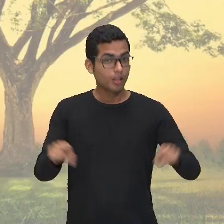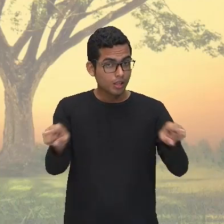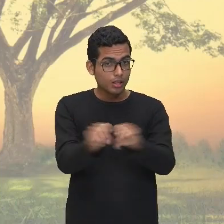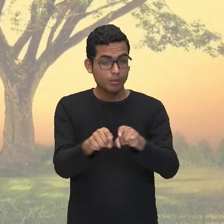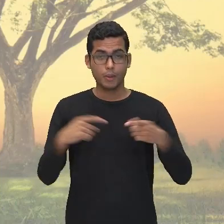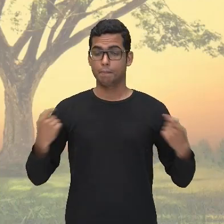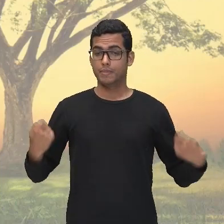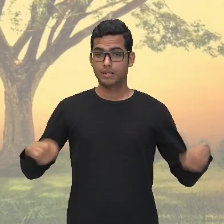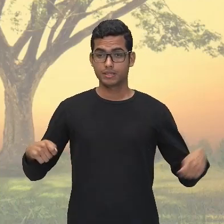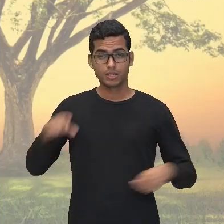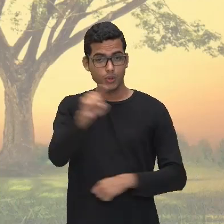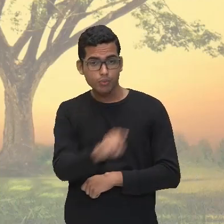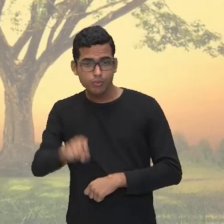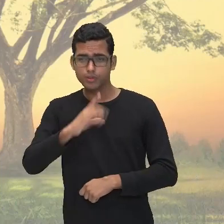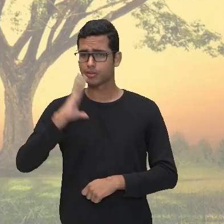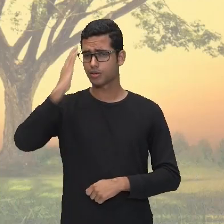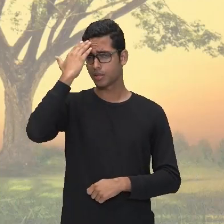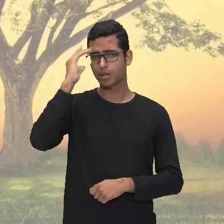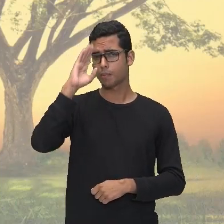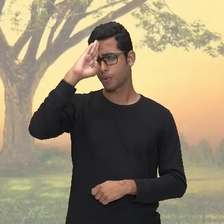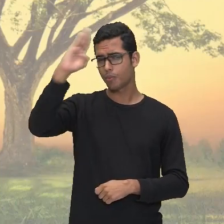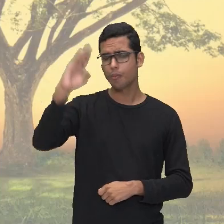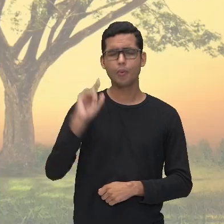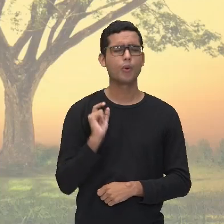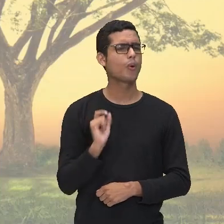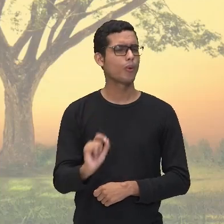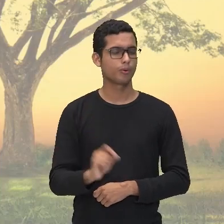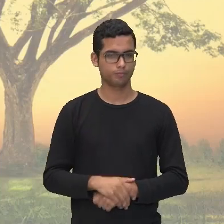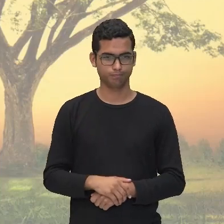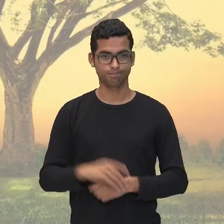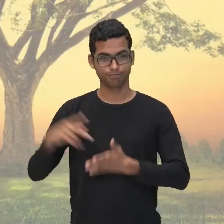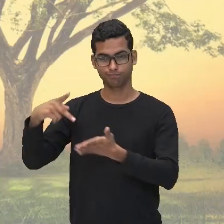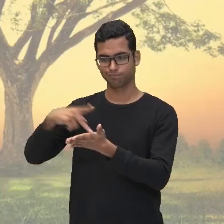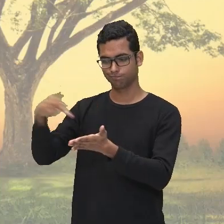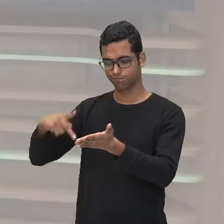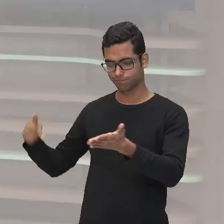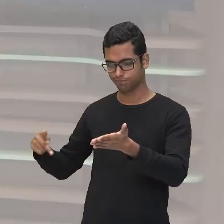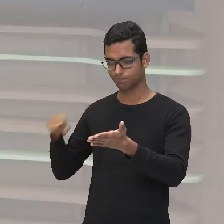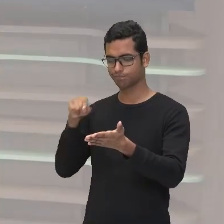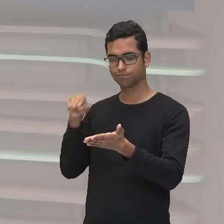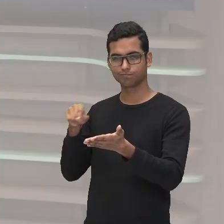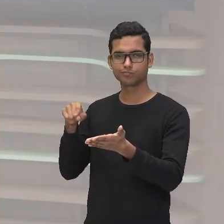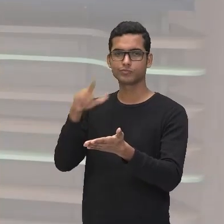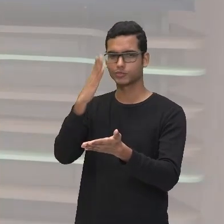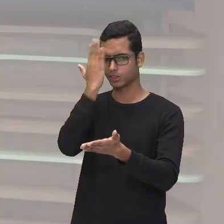necessário você entender que o poema, que você já